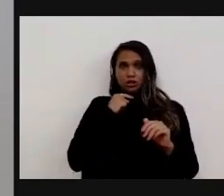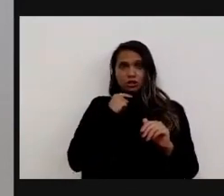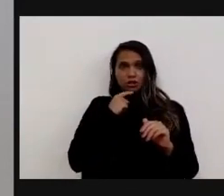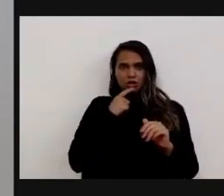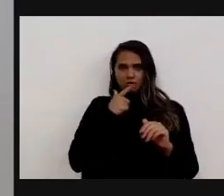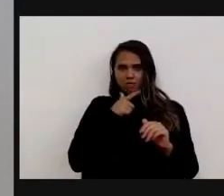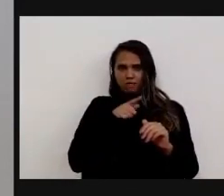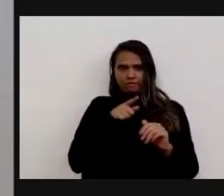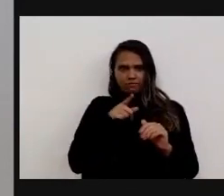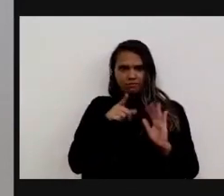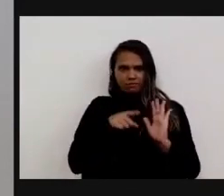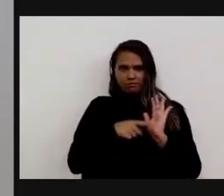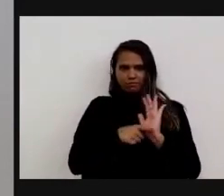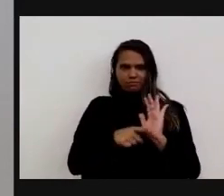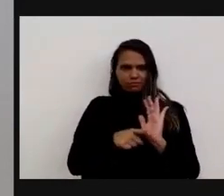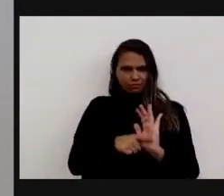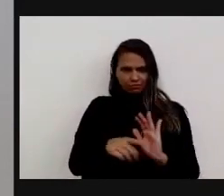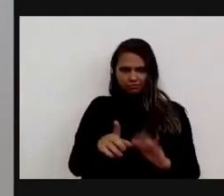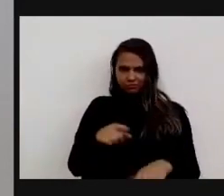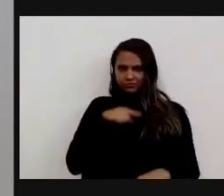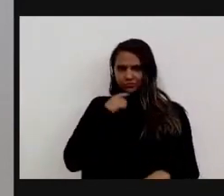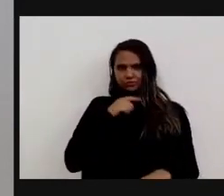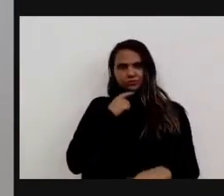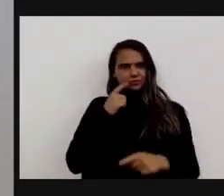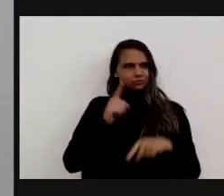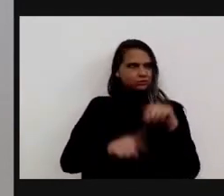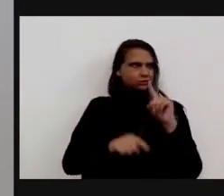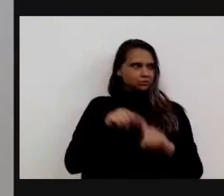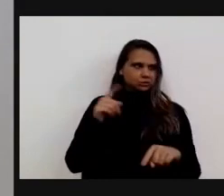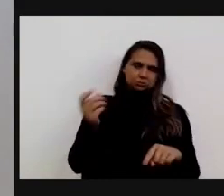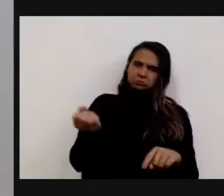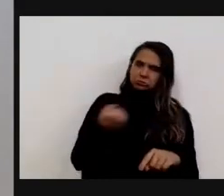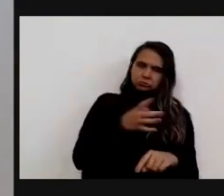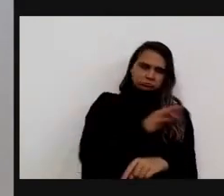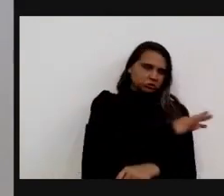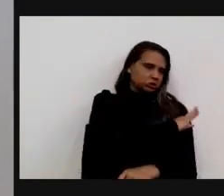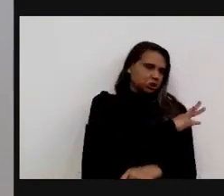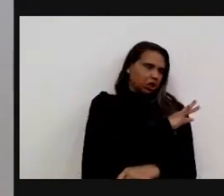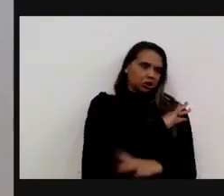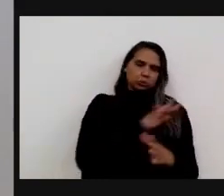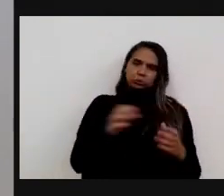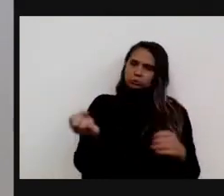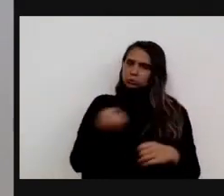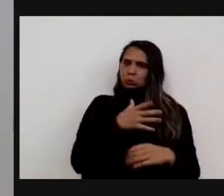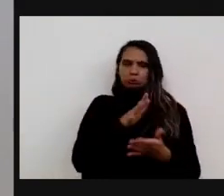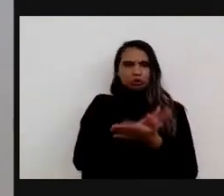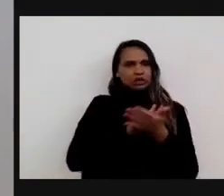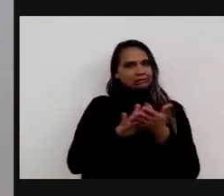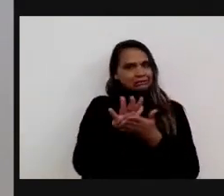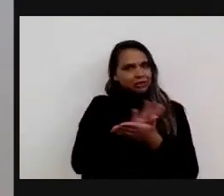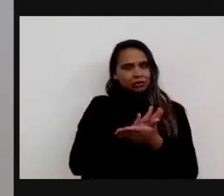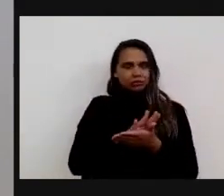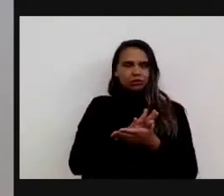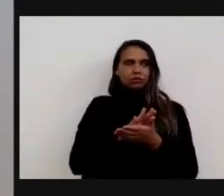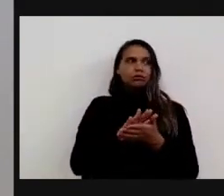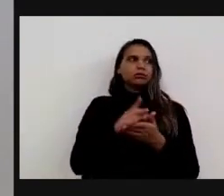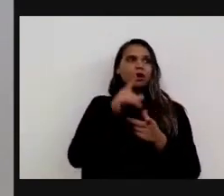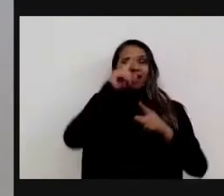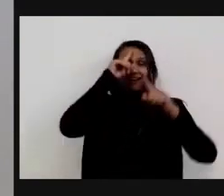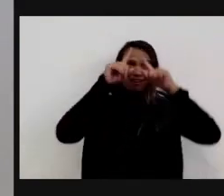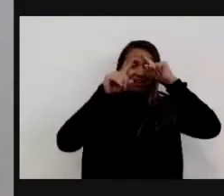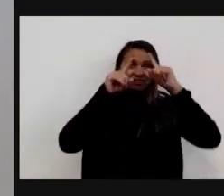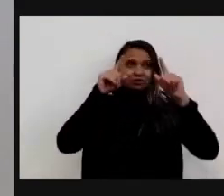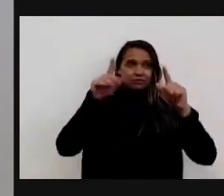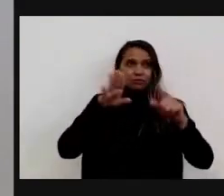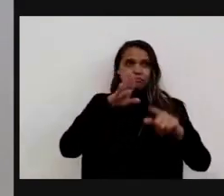a dia ninguém faz nem tem não existe Nenhuma ferramenta nenhuma técnica nada de nada você não tem na verdade quanto menos criativo você